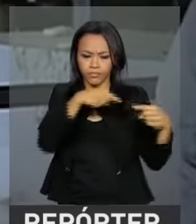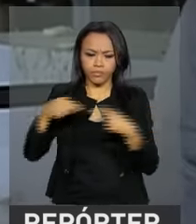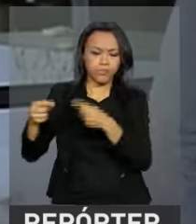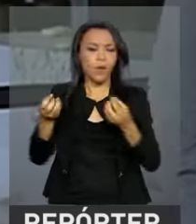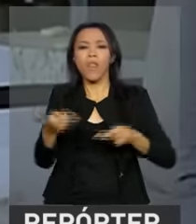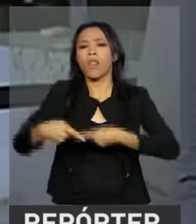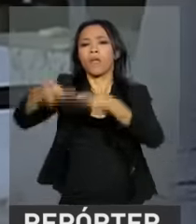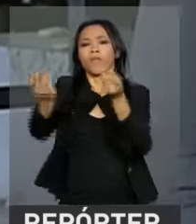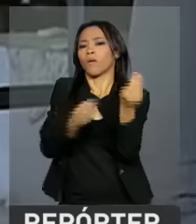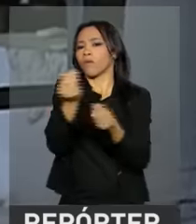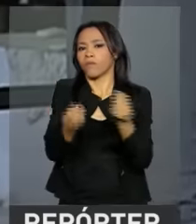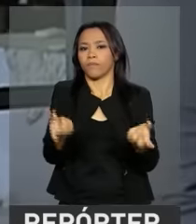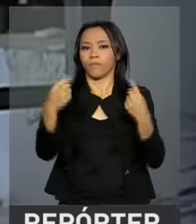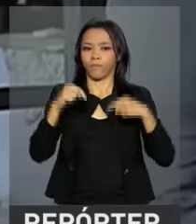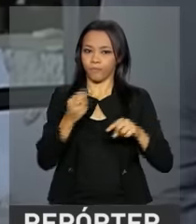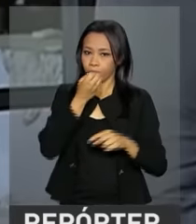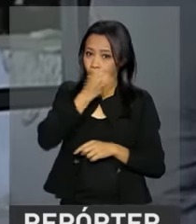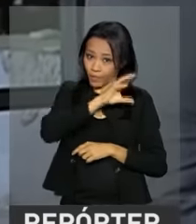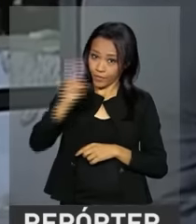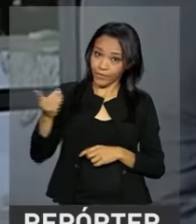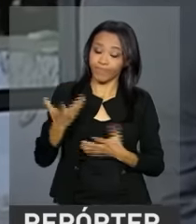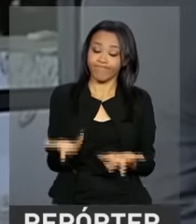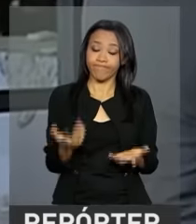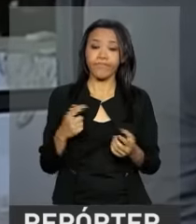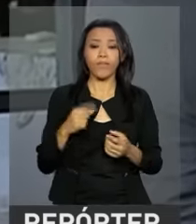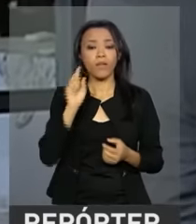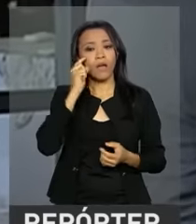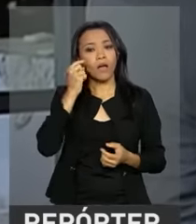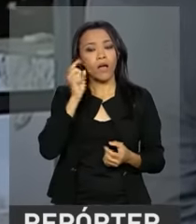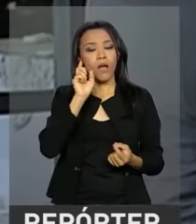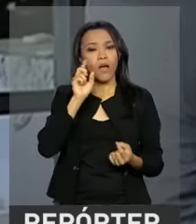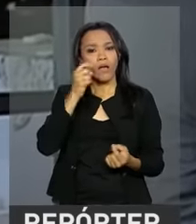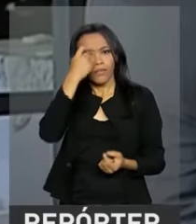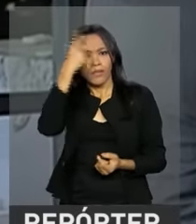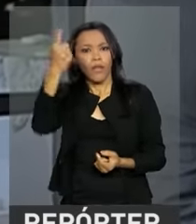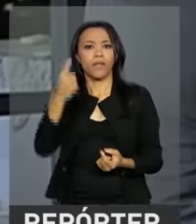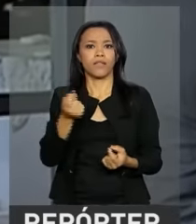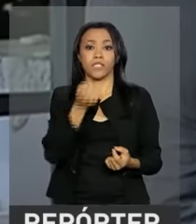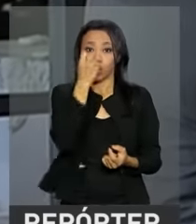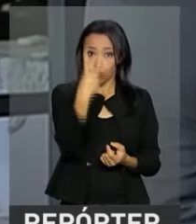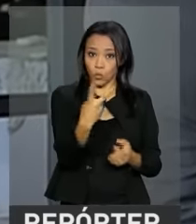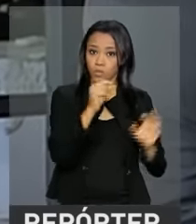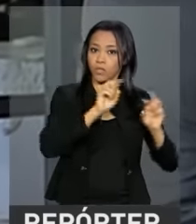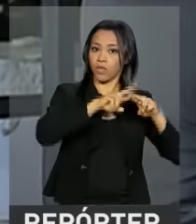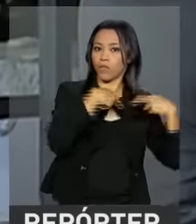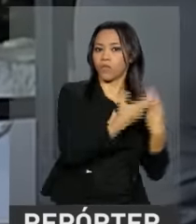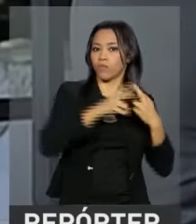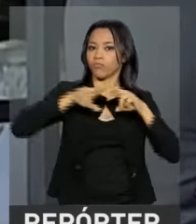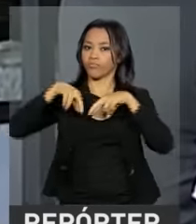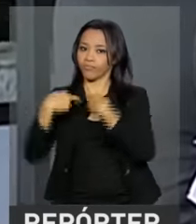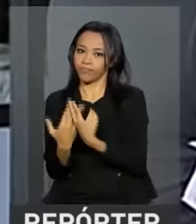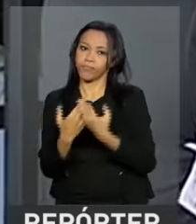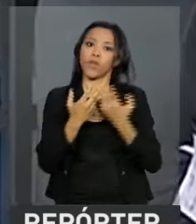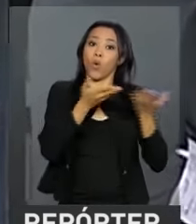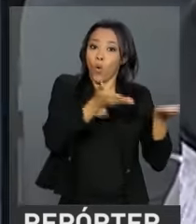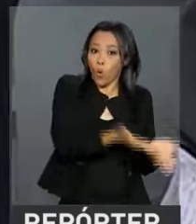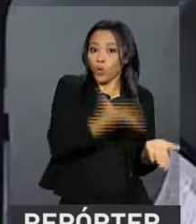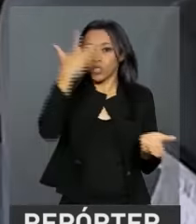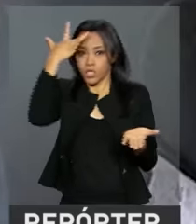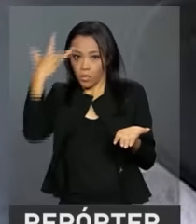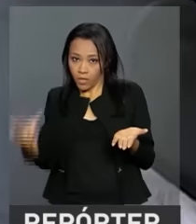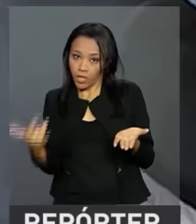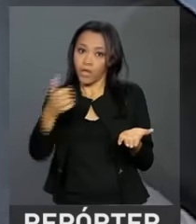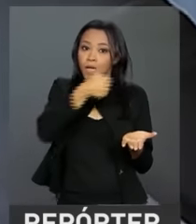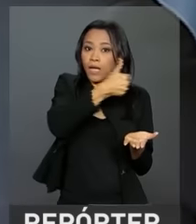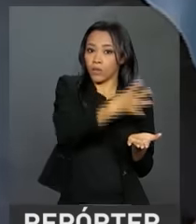discussões? Bom dia. Bom dia. A ideia é que depois dessas duas rodadas de reuniões, acho que acontecem hoje, amanhã e